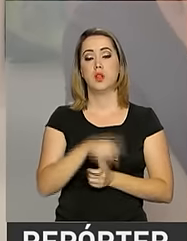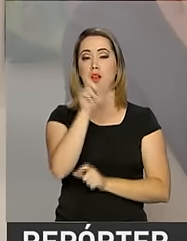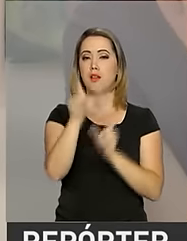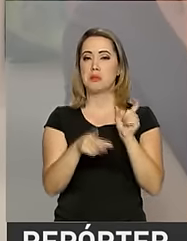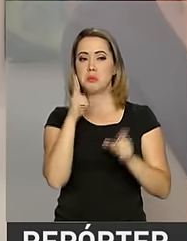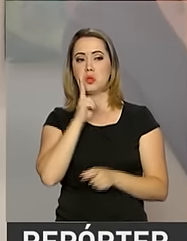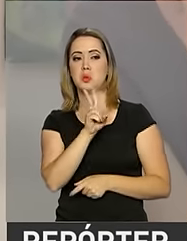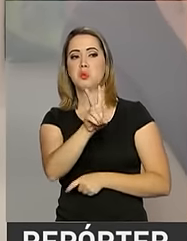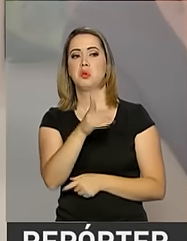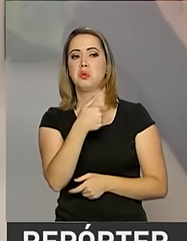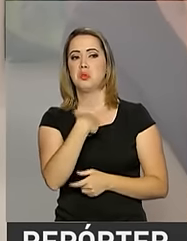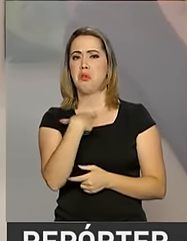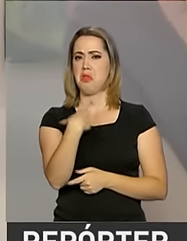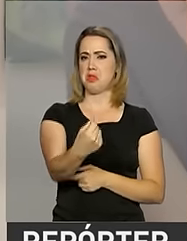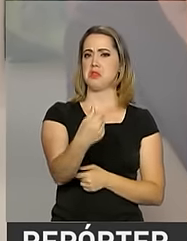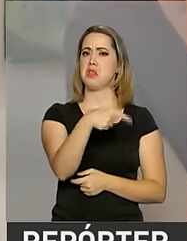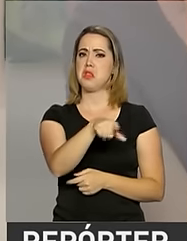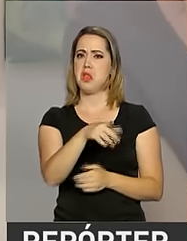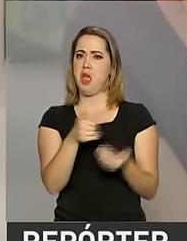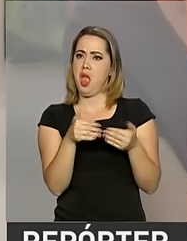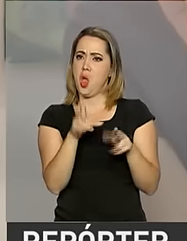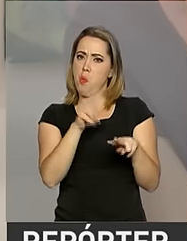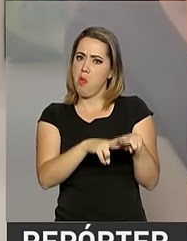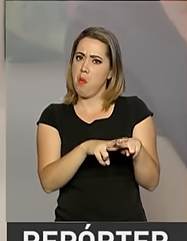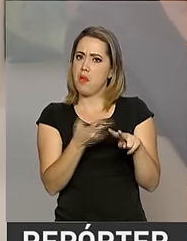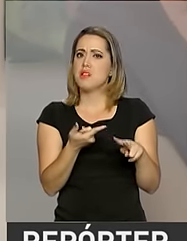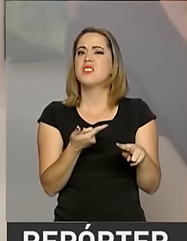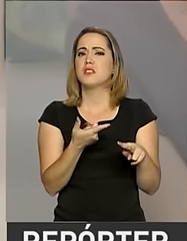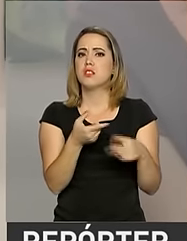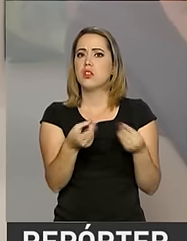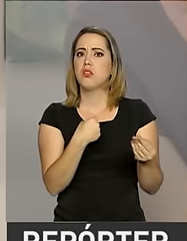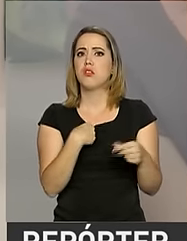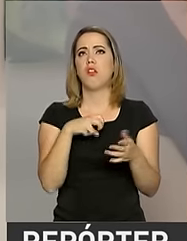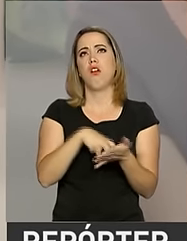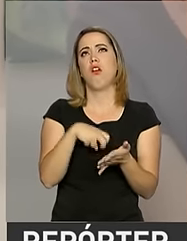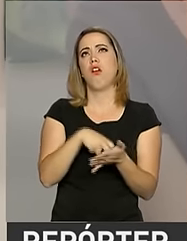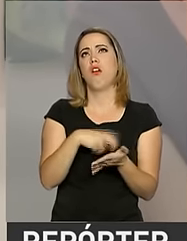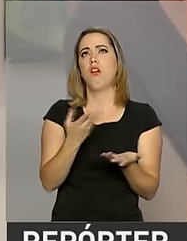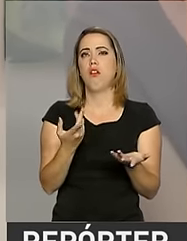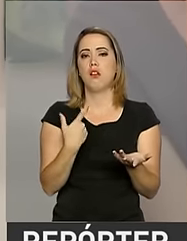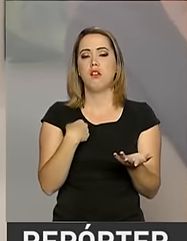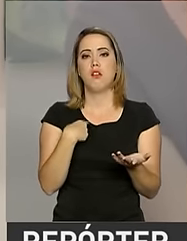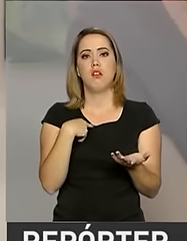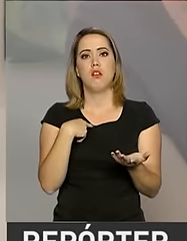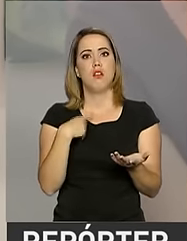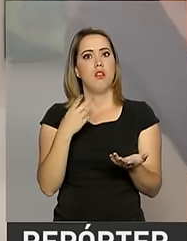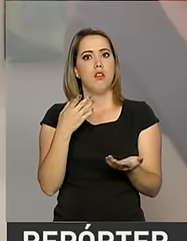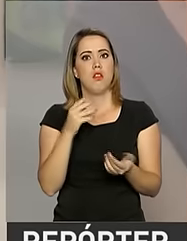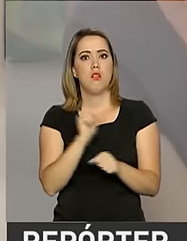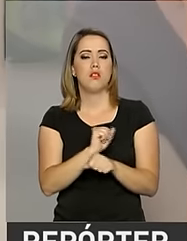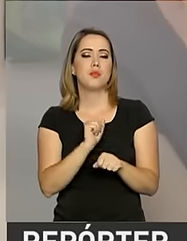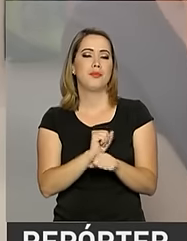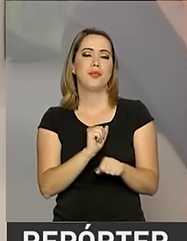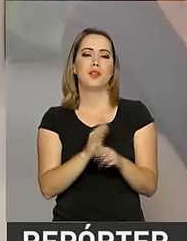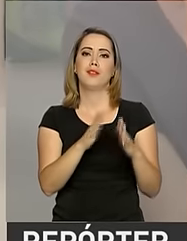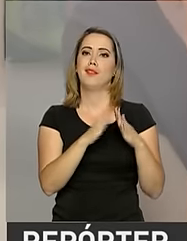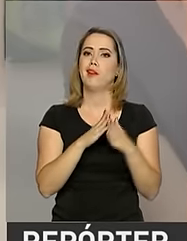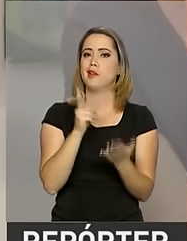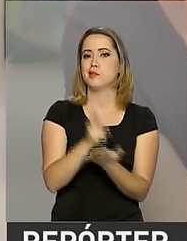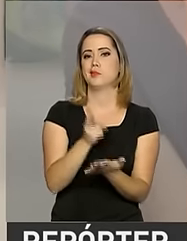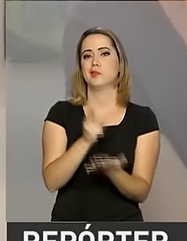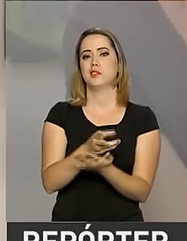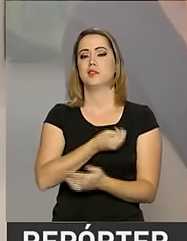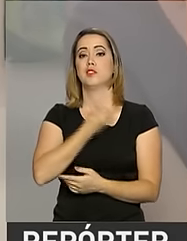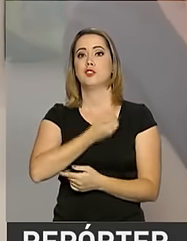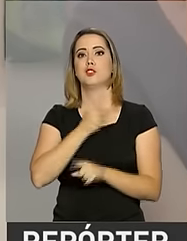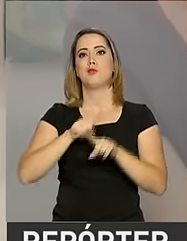assim, ah, eu saio de cadeia, aí se eu ficar só parado em casa, né, que já imaginar que eu estava continuando na mesma vida, mas com trabalho não, eu já